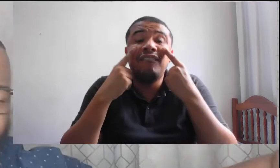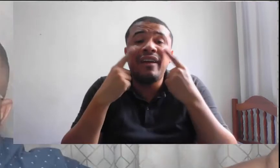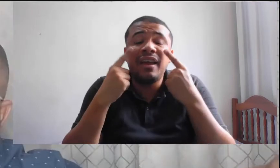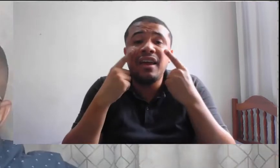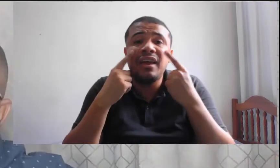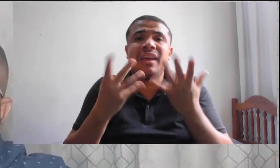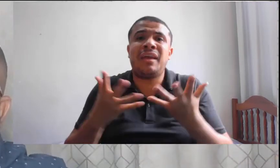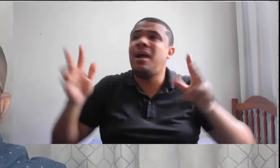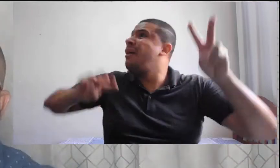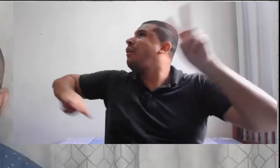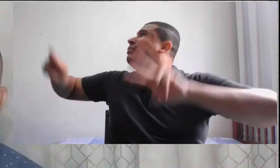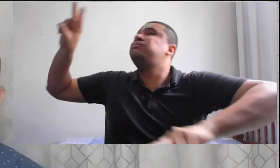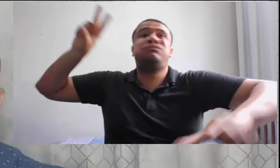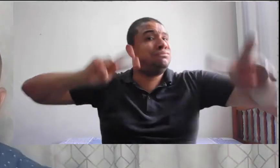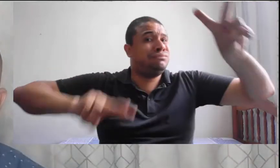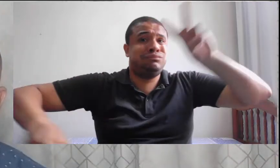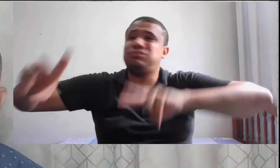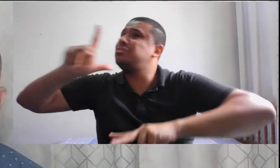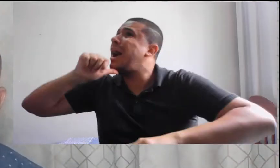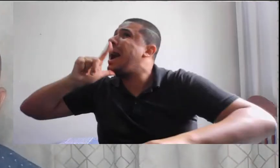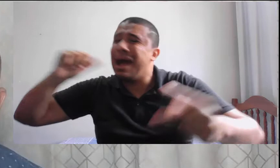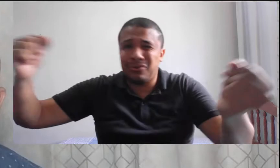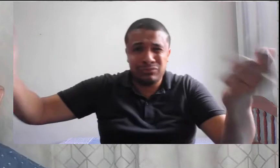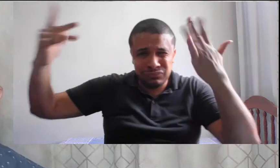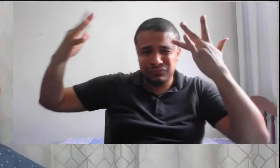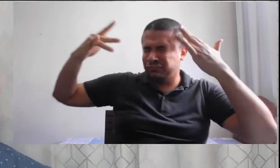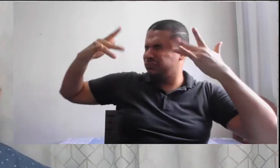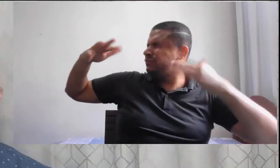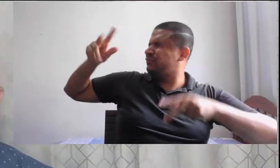Vejamos, olhem quanta água invade o nosso barco.